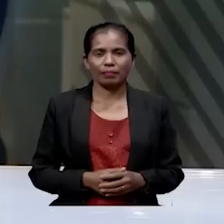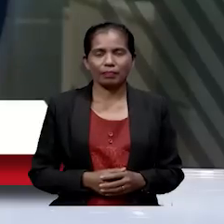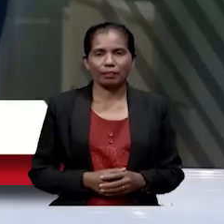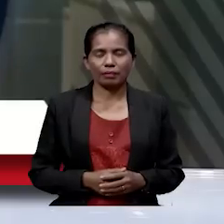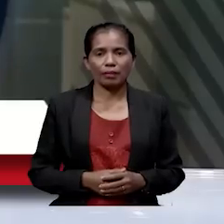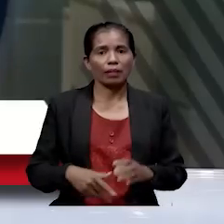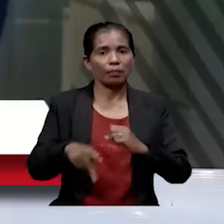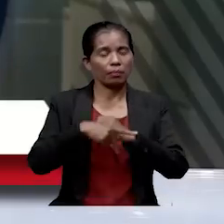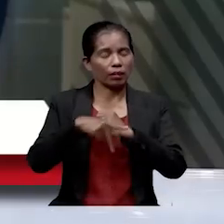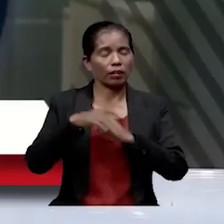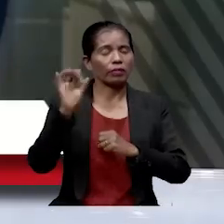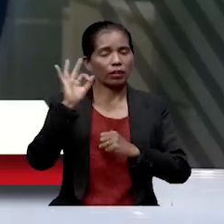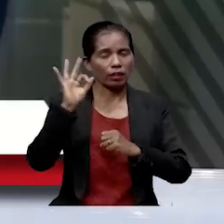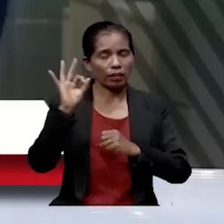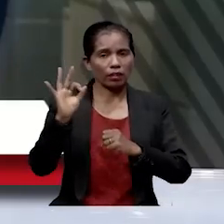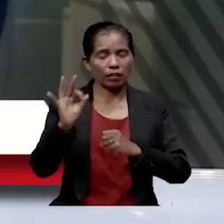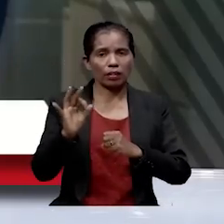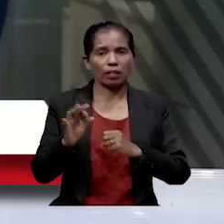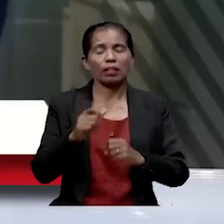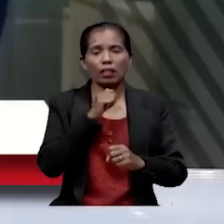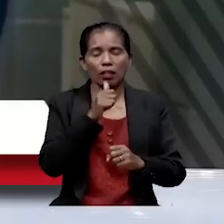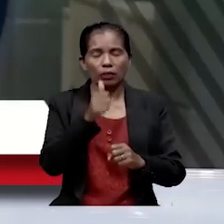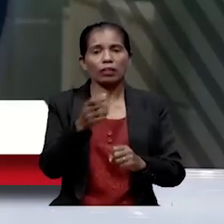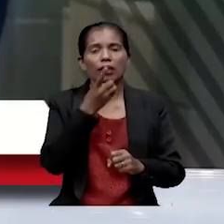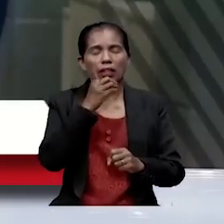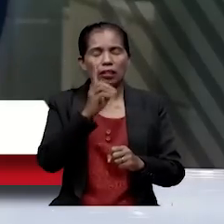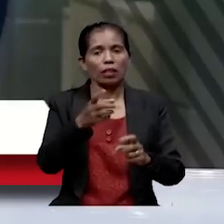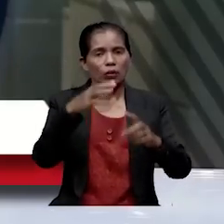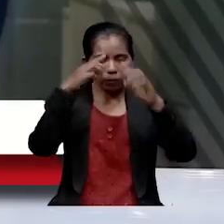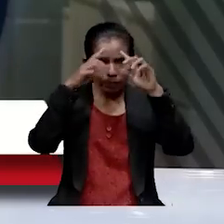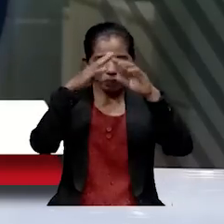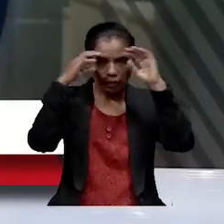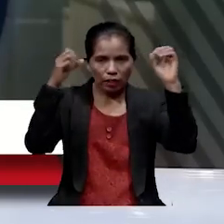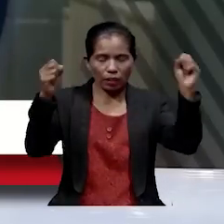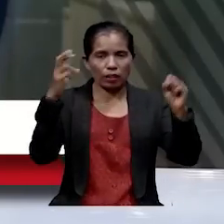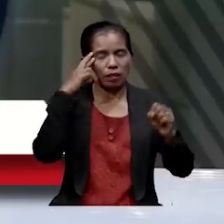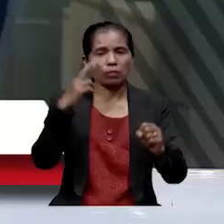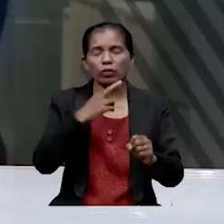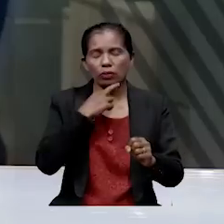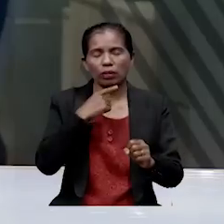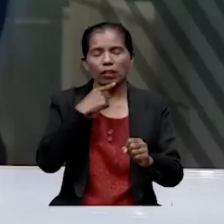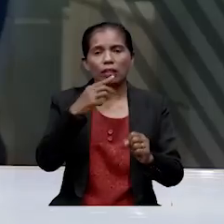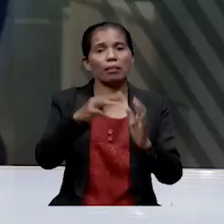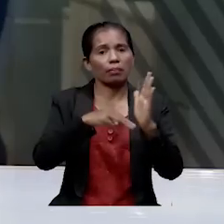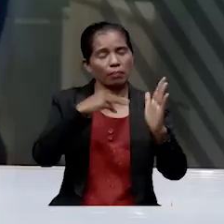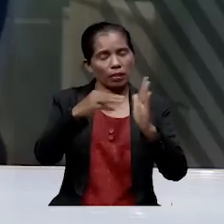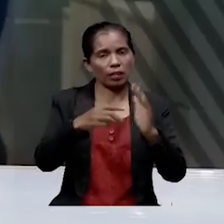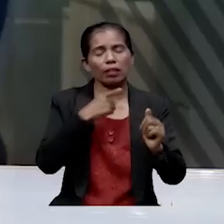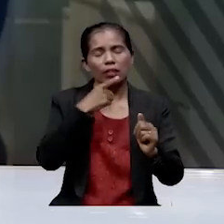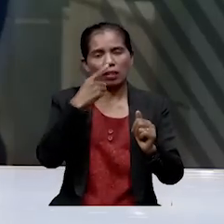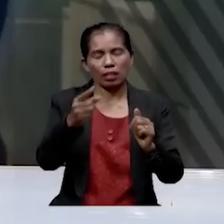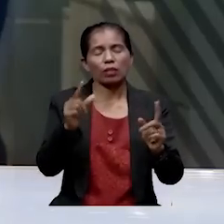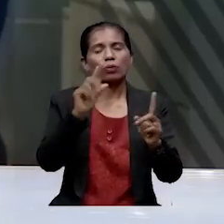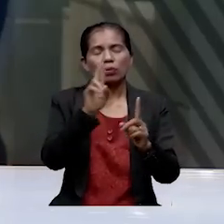Bancada Fretilin lamenta a declaração do Presidente da República, José Ramos Horta, e a mídia internacional Balum, nebe considera